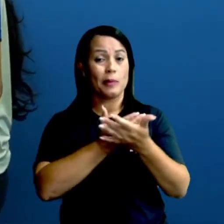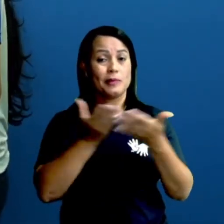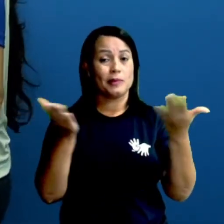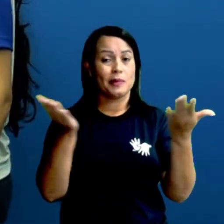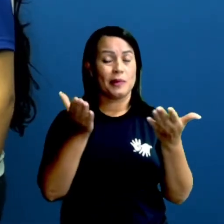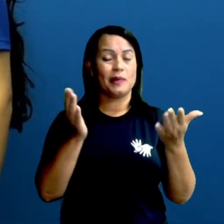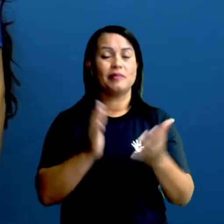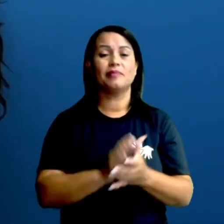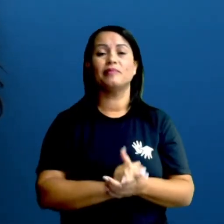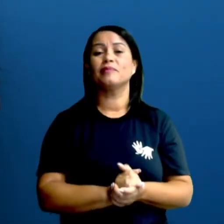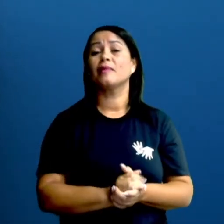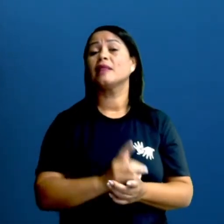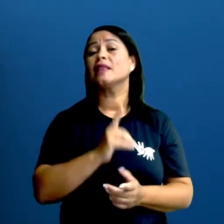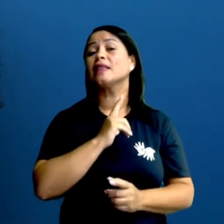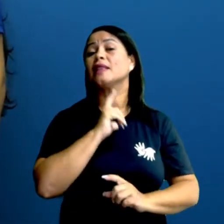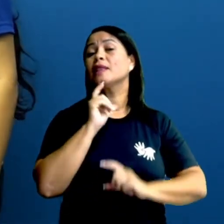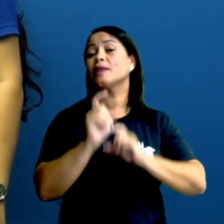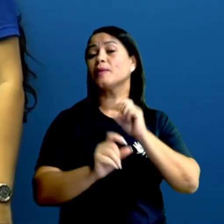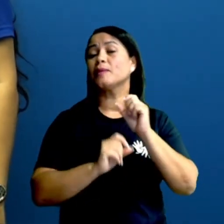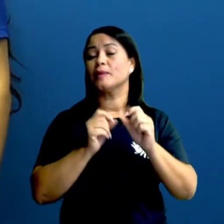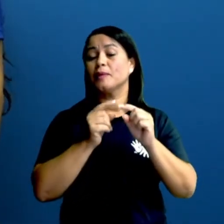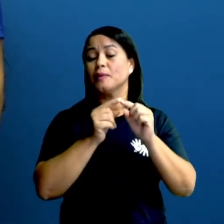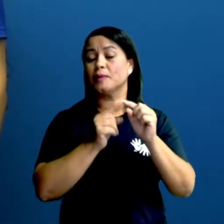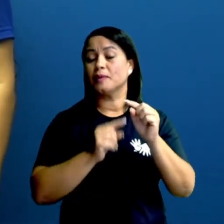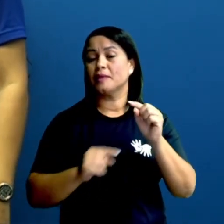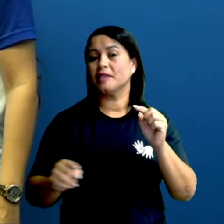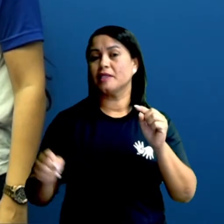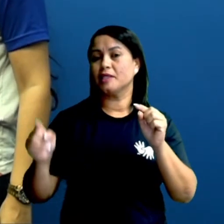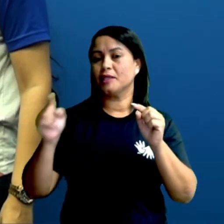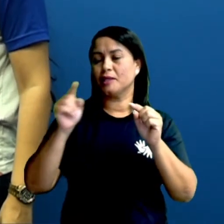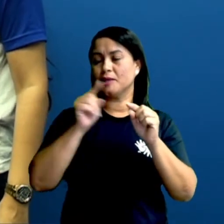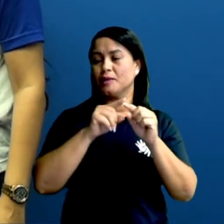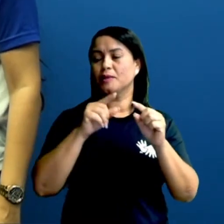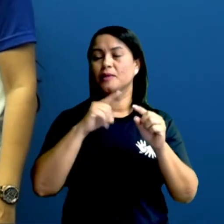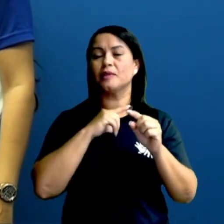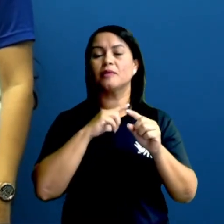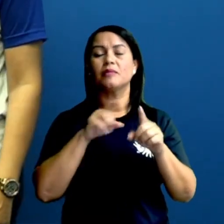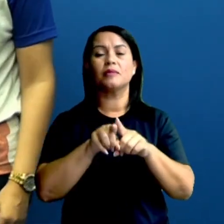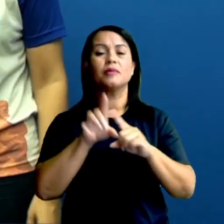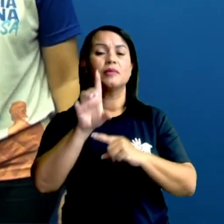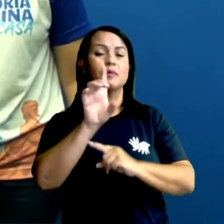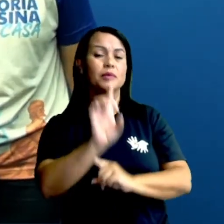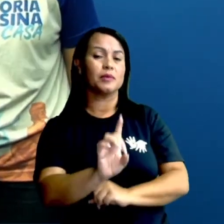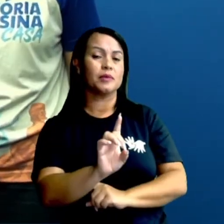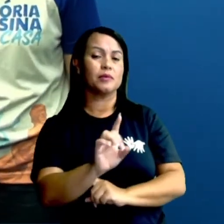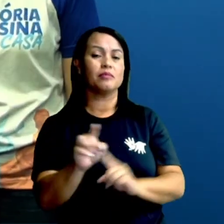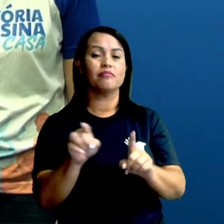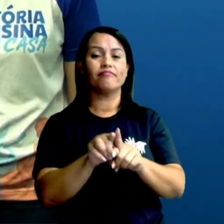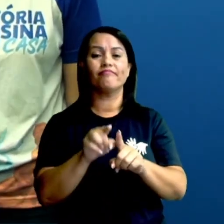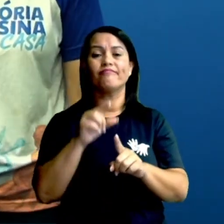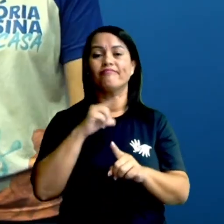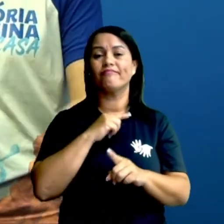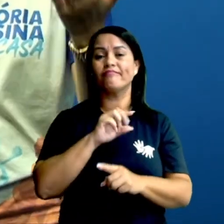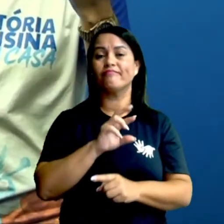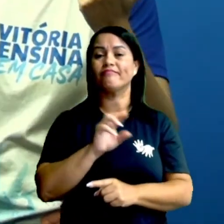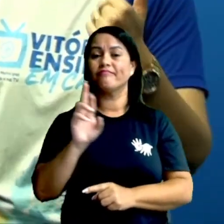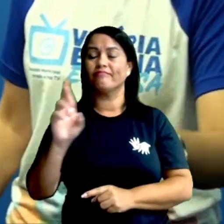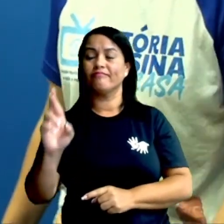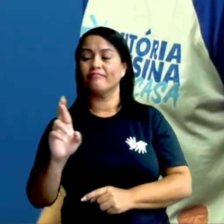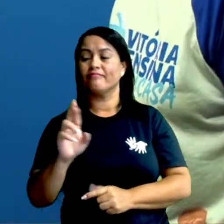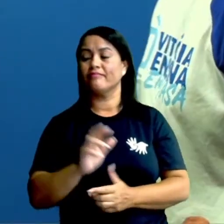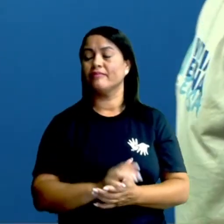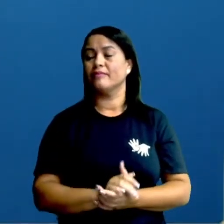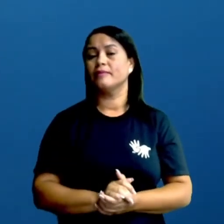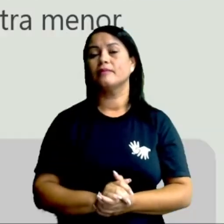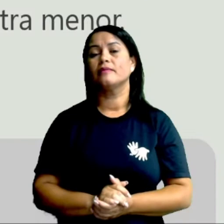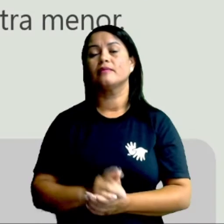agora. Então, aqui eu tenho, ó, o meu círculo, o meu diâmetro e aqui eu tenho o meu raio. Ok?